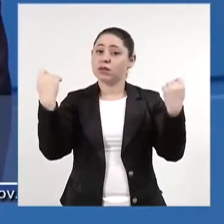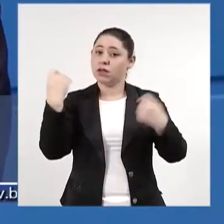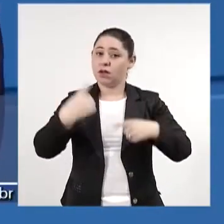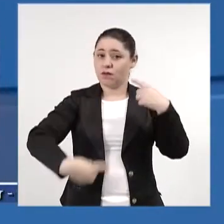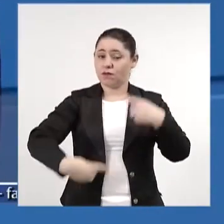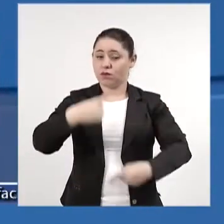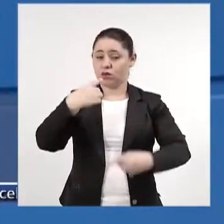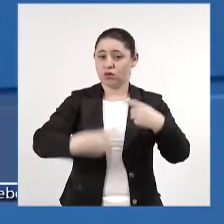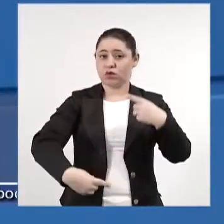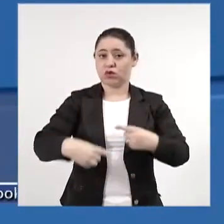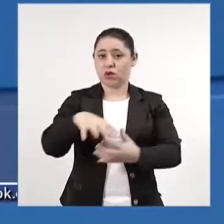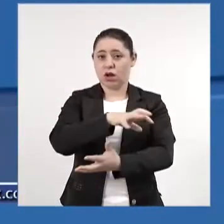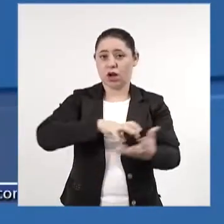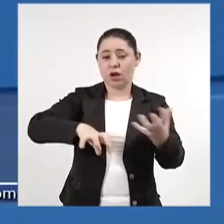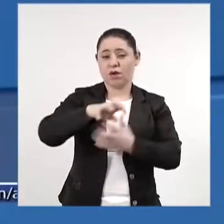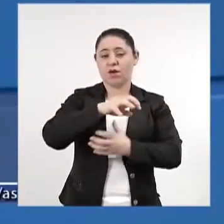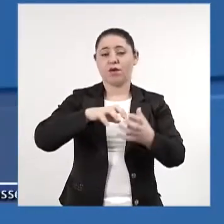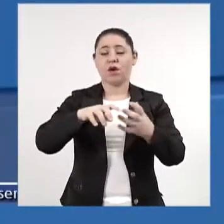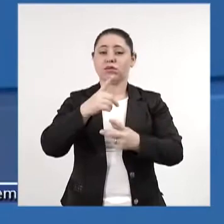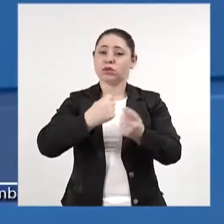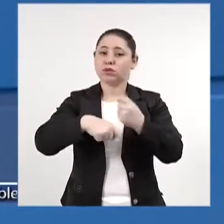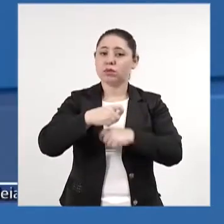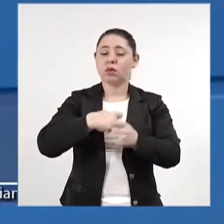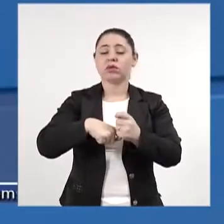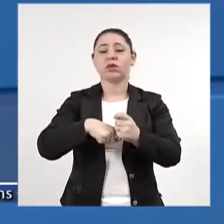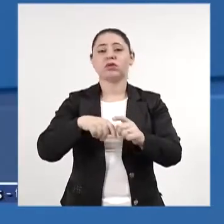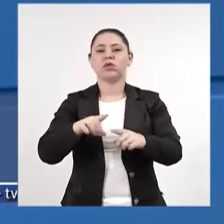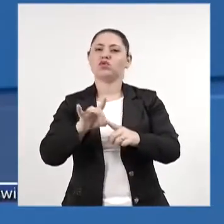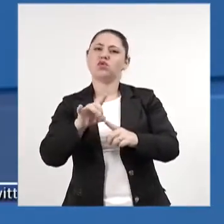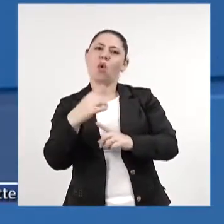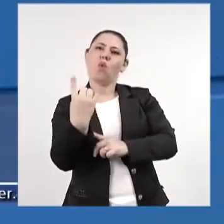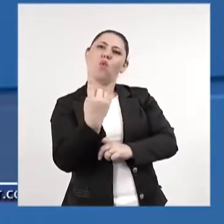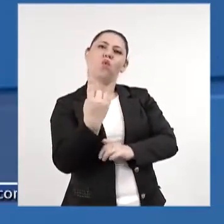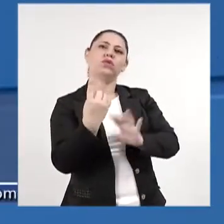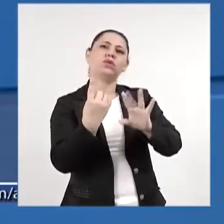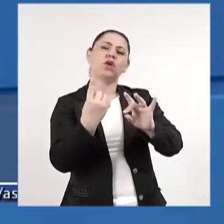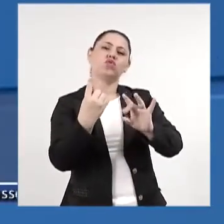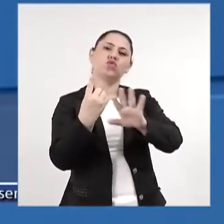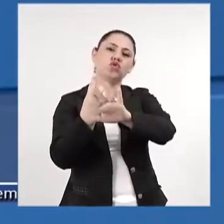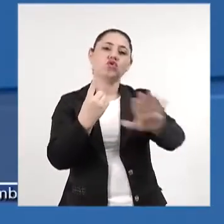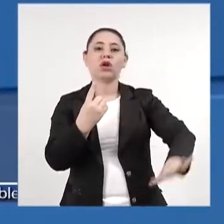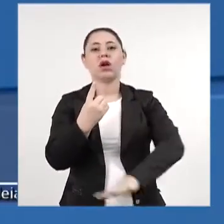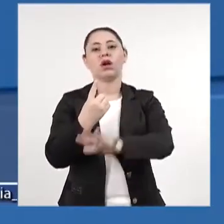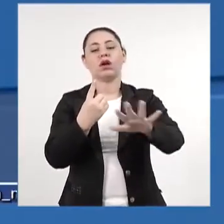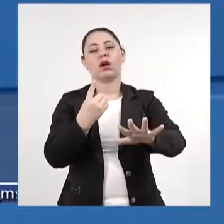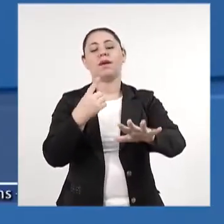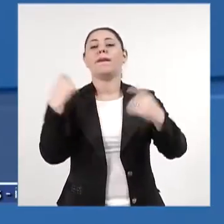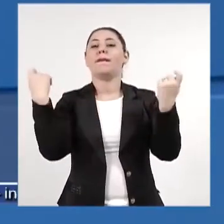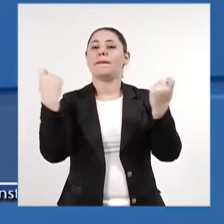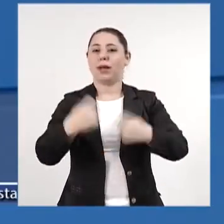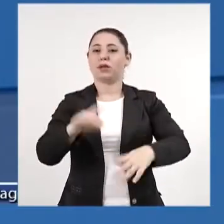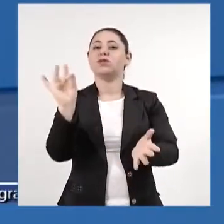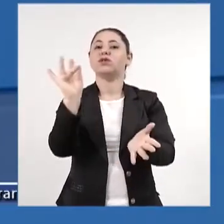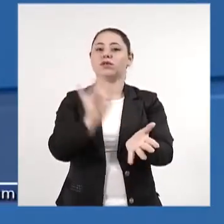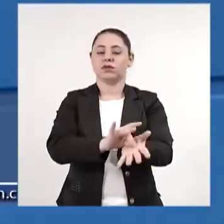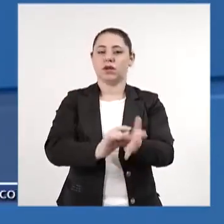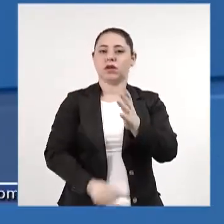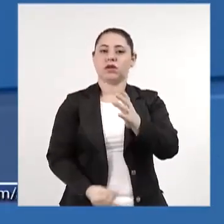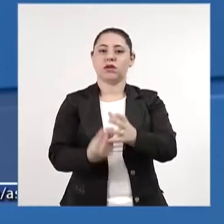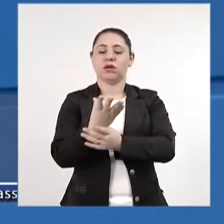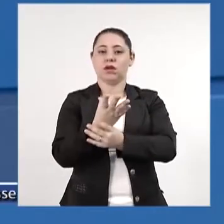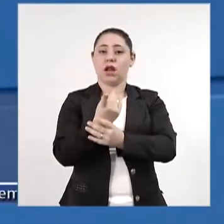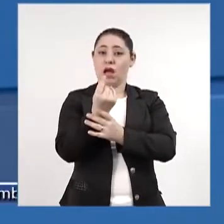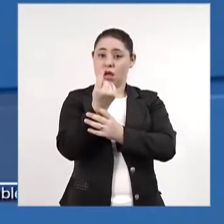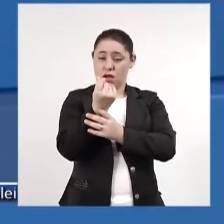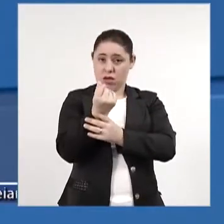sim, não só no consumo de um produto, nós estamos discutindo de maneira geral. De fato, nós precisamos, para criar